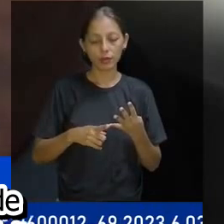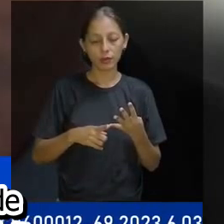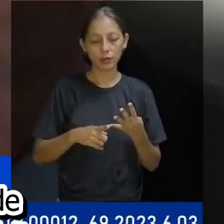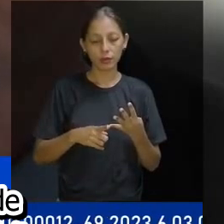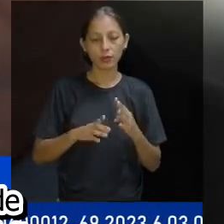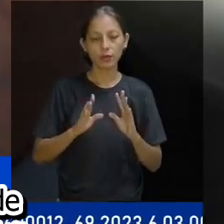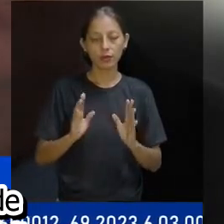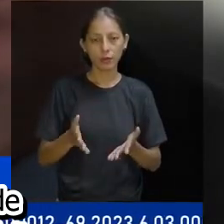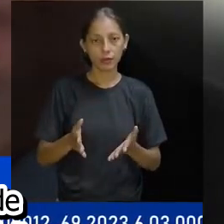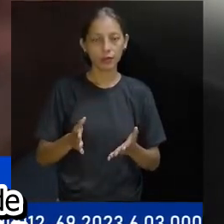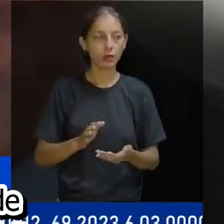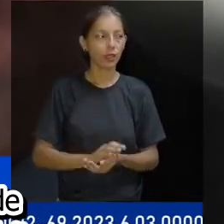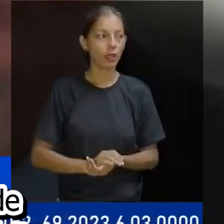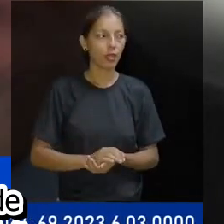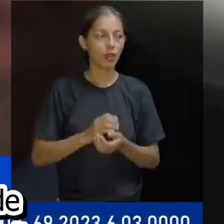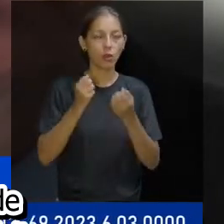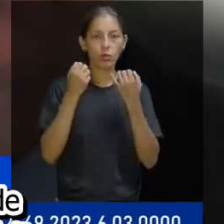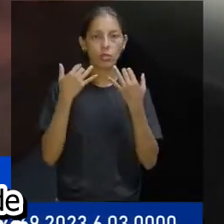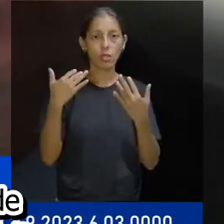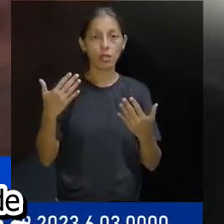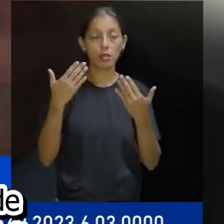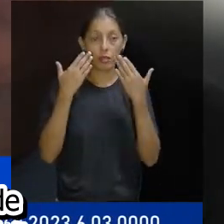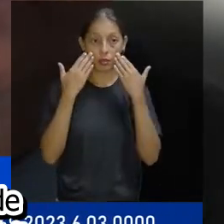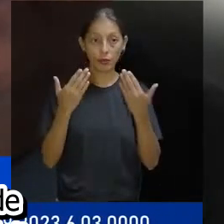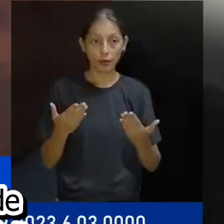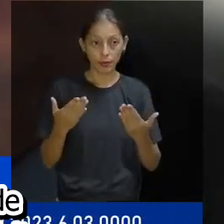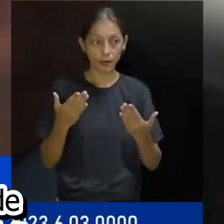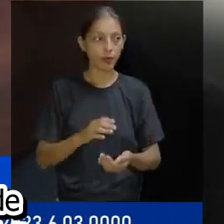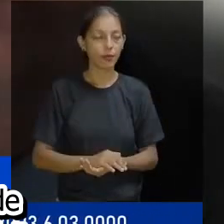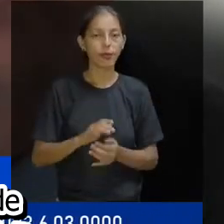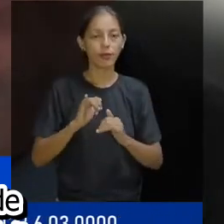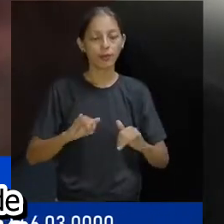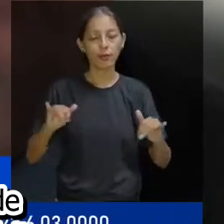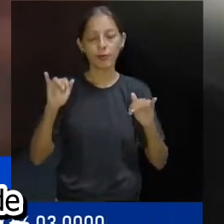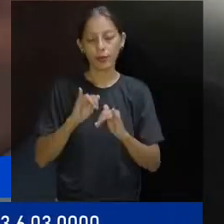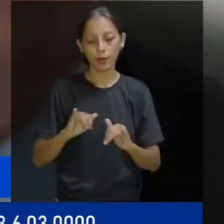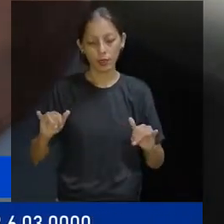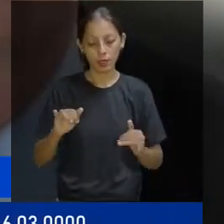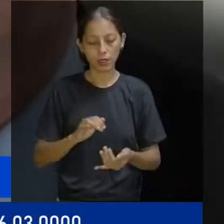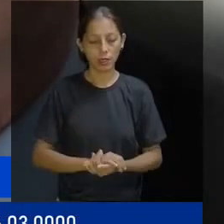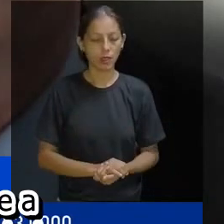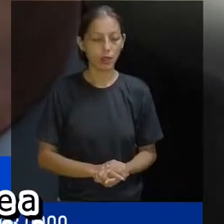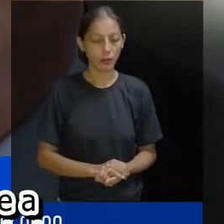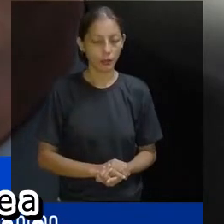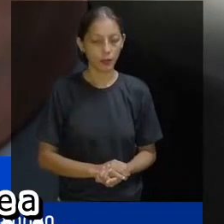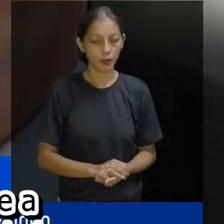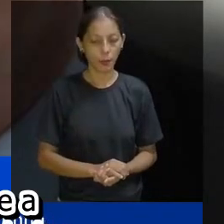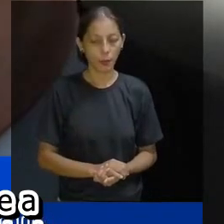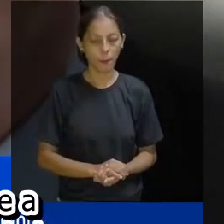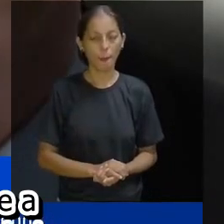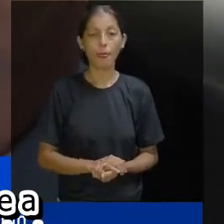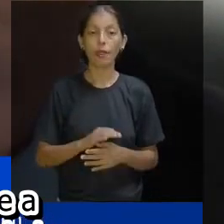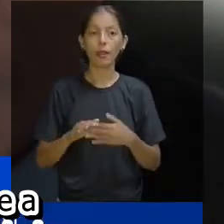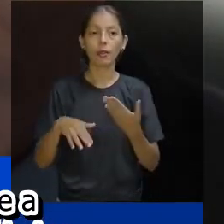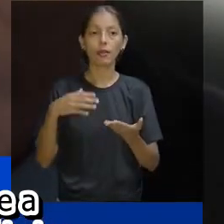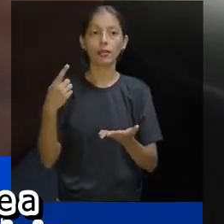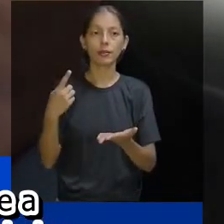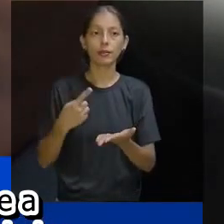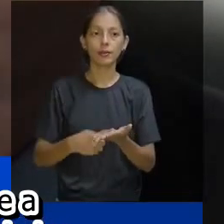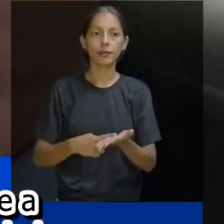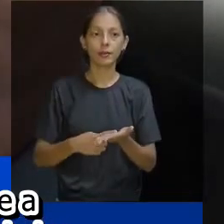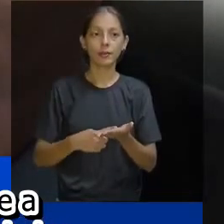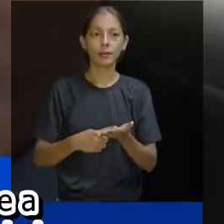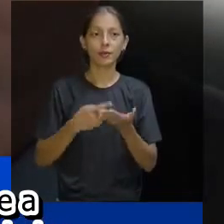realização de audiência de instrução e, por fim, 5. Foi declarado saneado o feito. No dia designado, aberta a